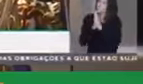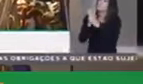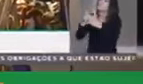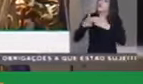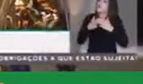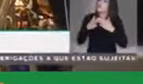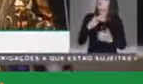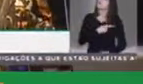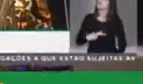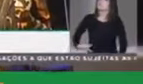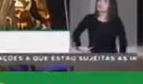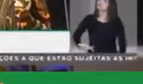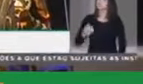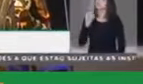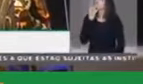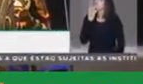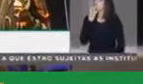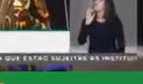presidente Rodrigo Maia,